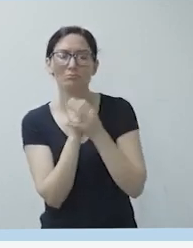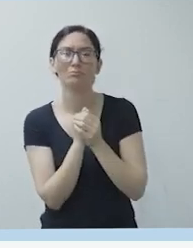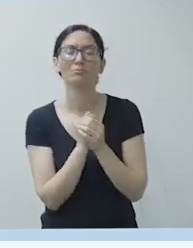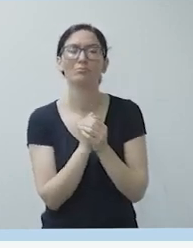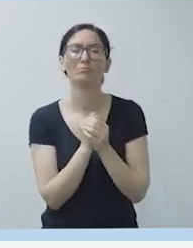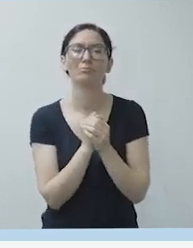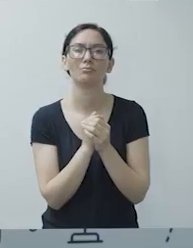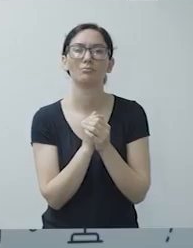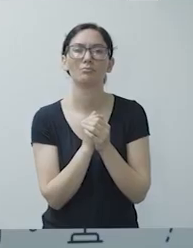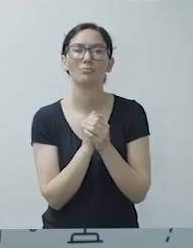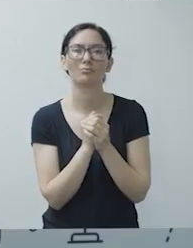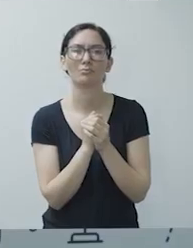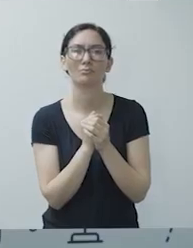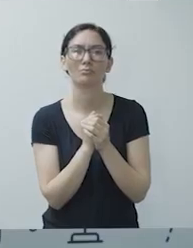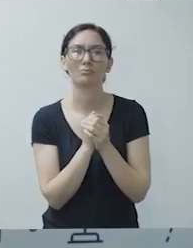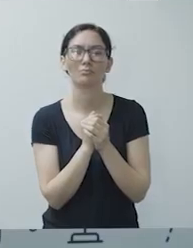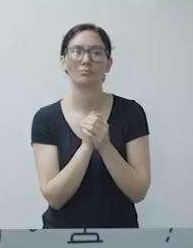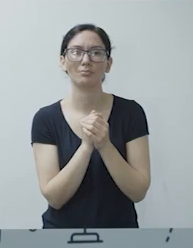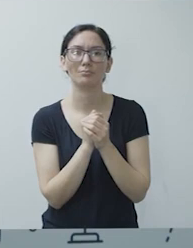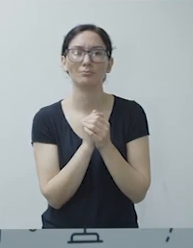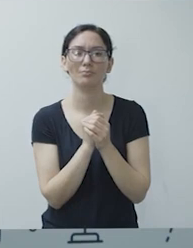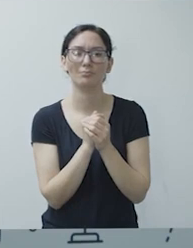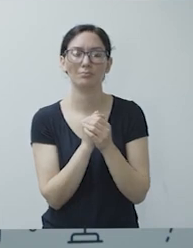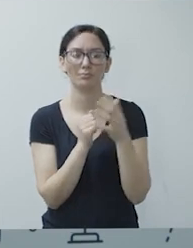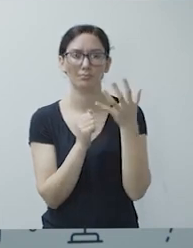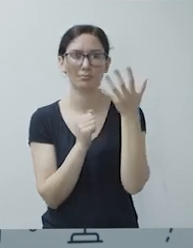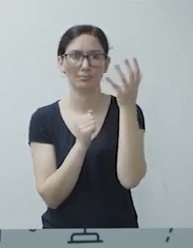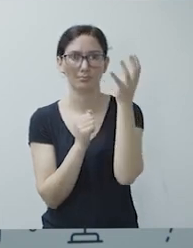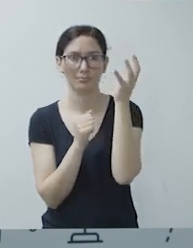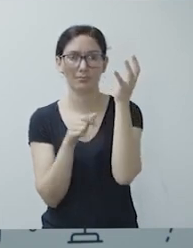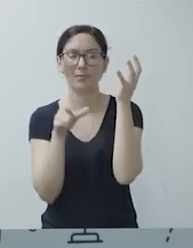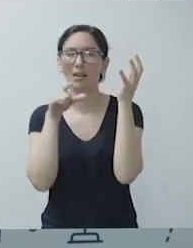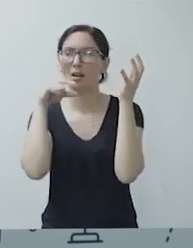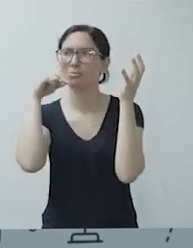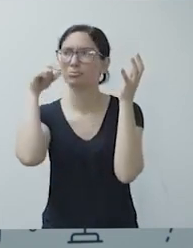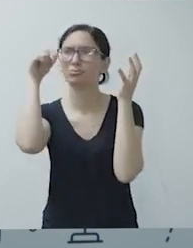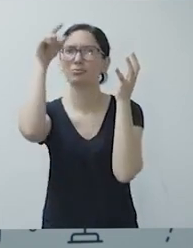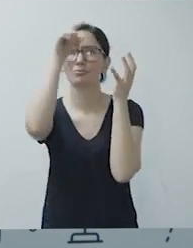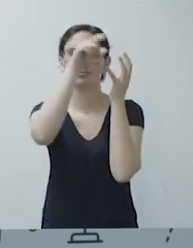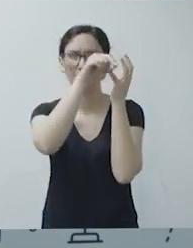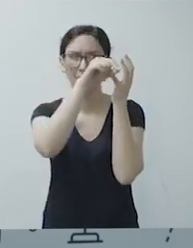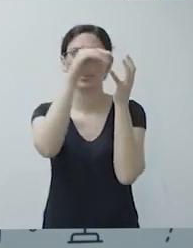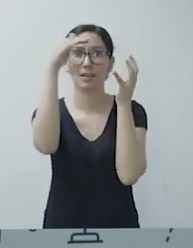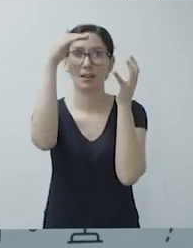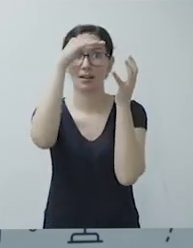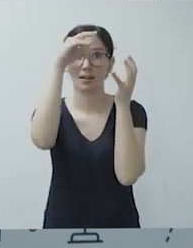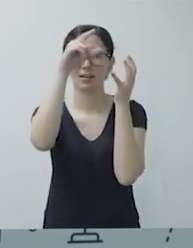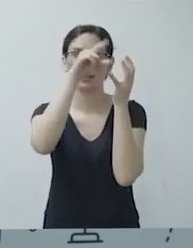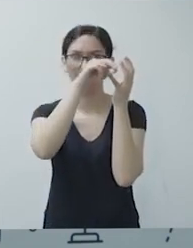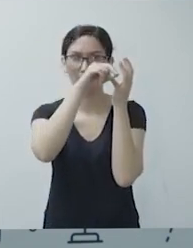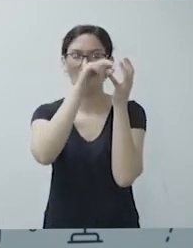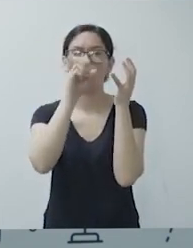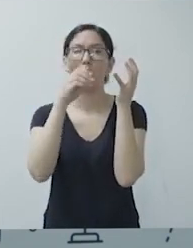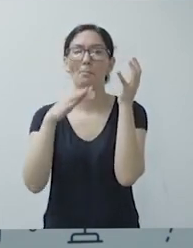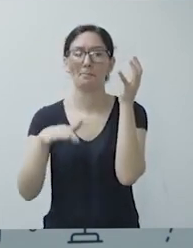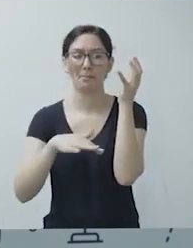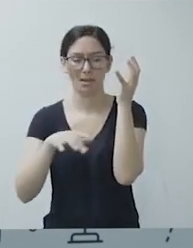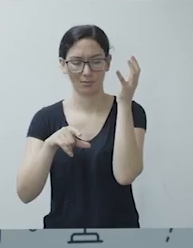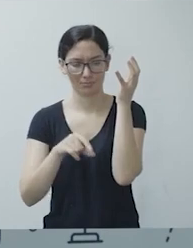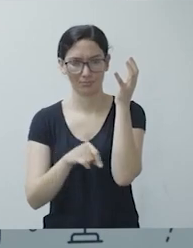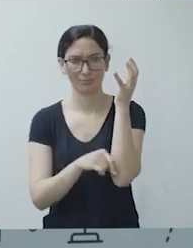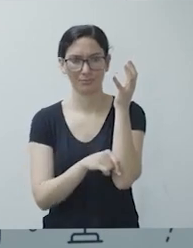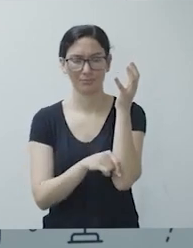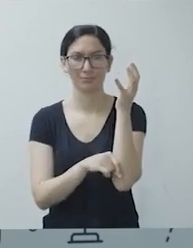nossa tela. Será que ele está em cima ou ele está embaixo? Nós temos escrito aqui, ó,